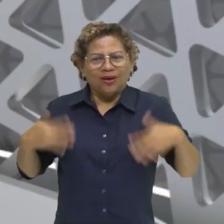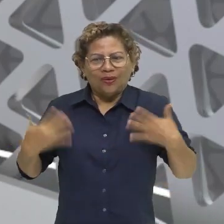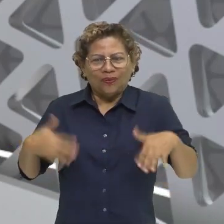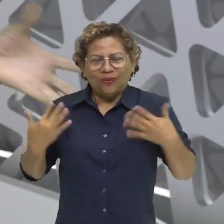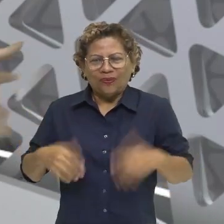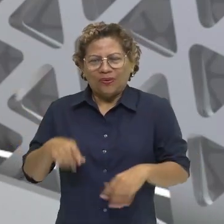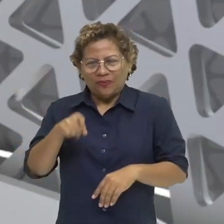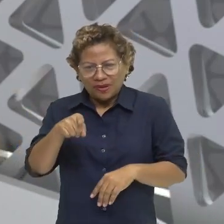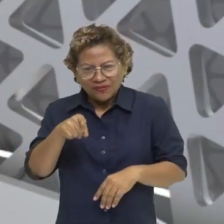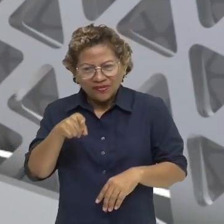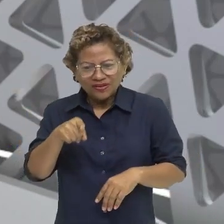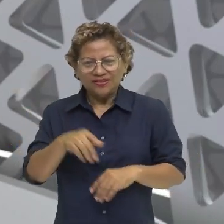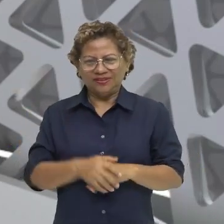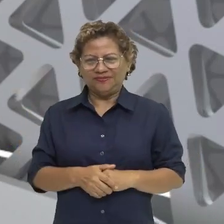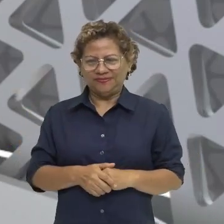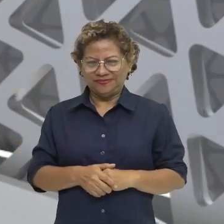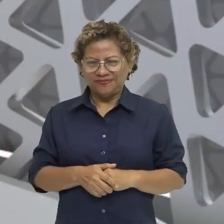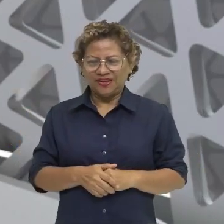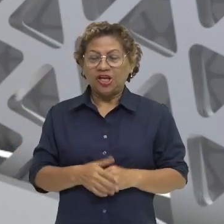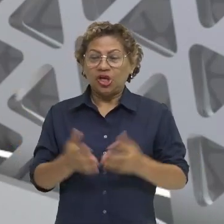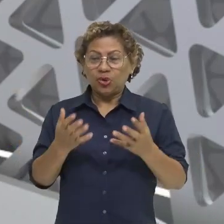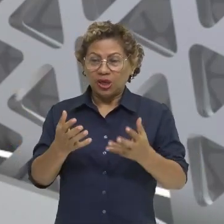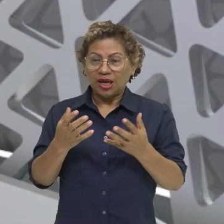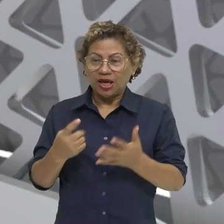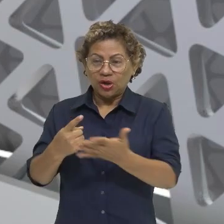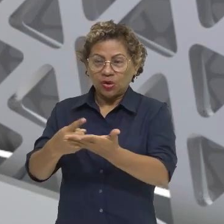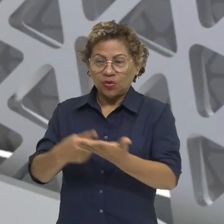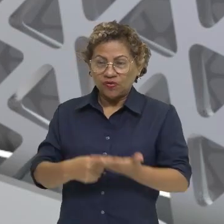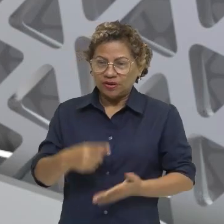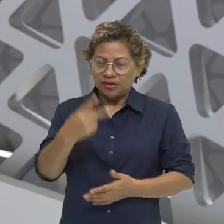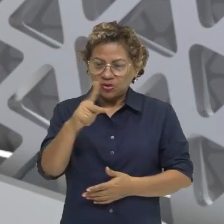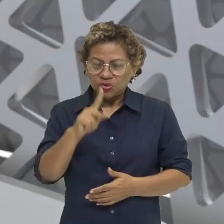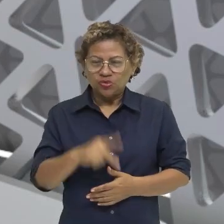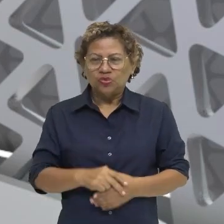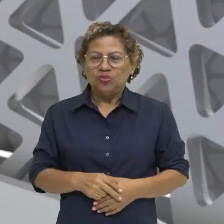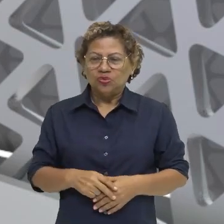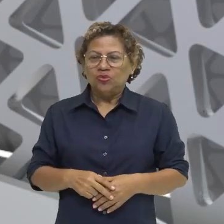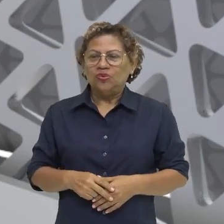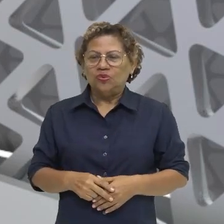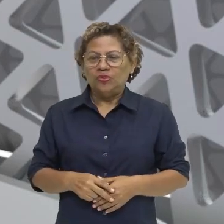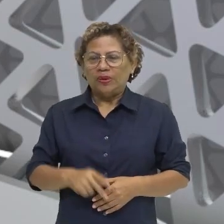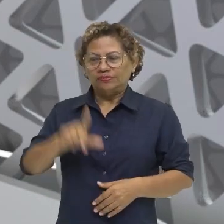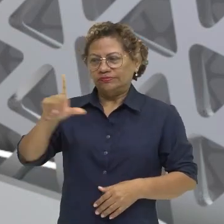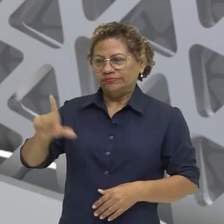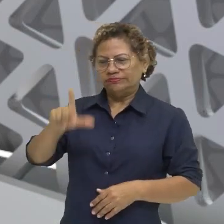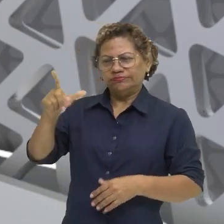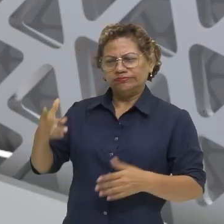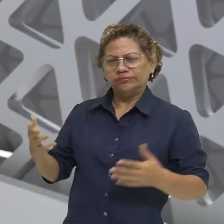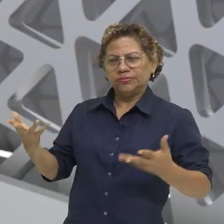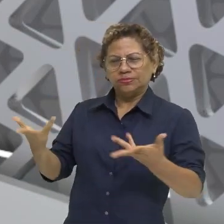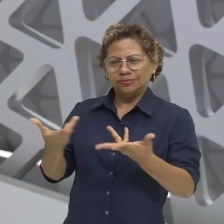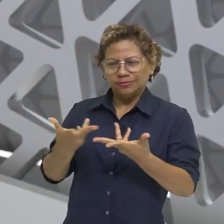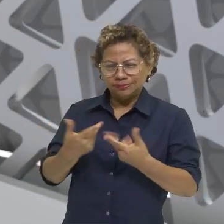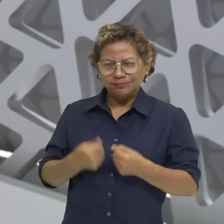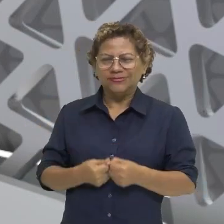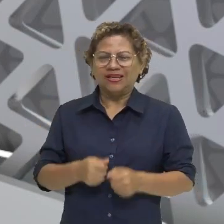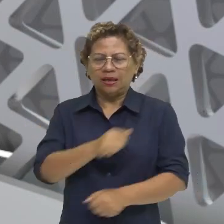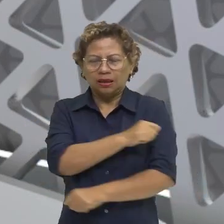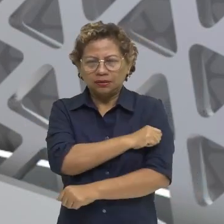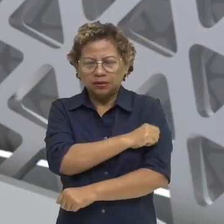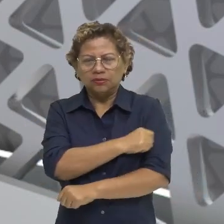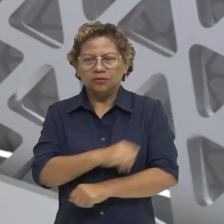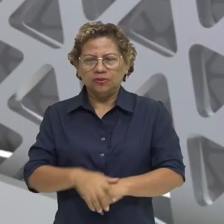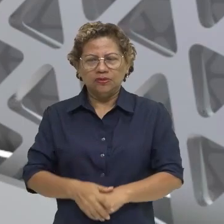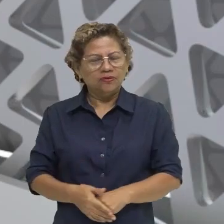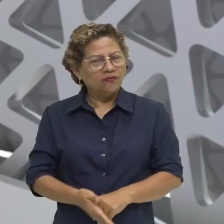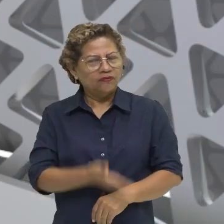maravilhosas para você. Eu quero convidar você a se encantar pela literatura. Então, meus amores, vamos lá conhecer